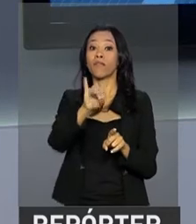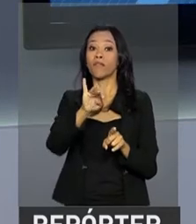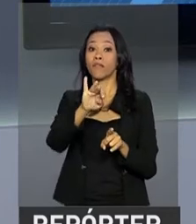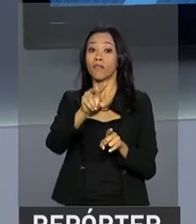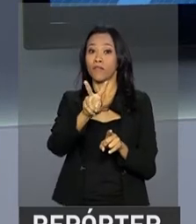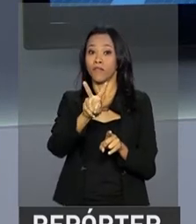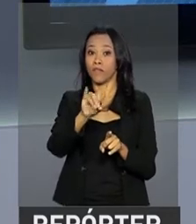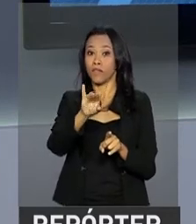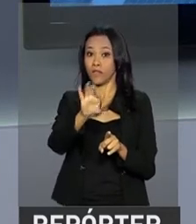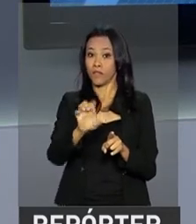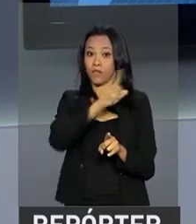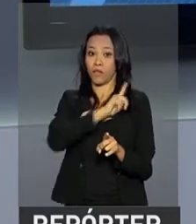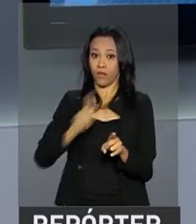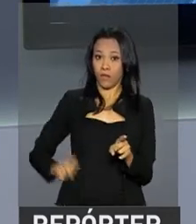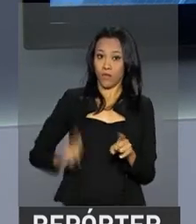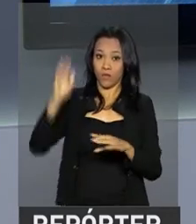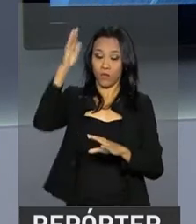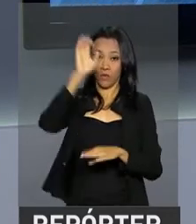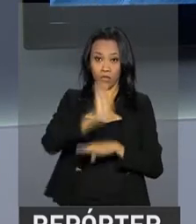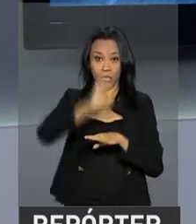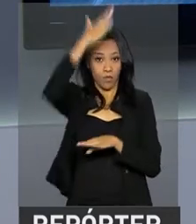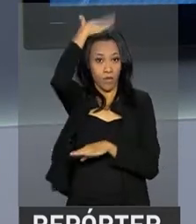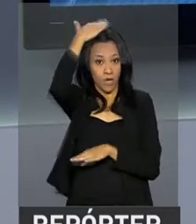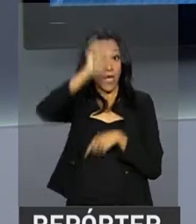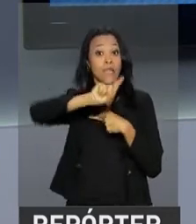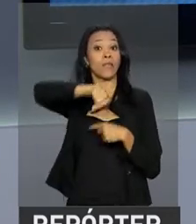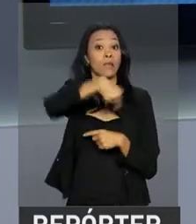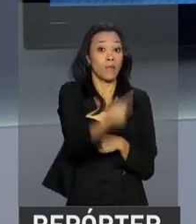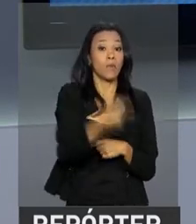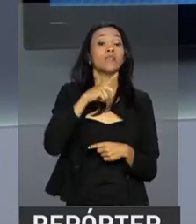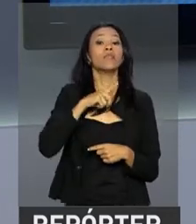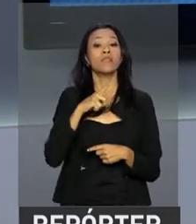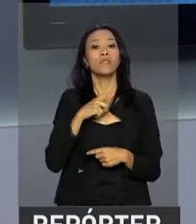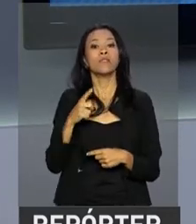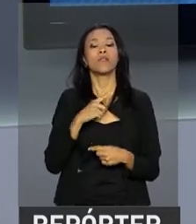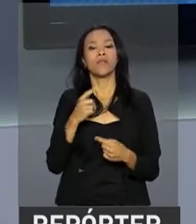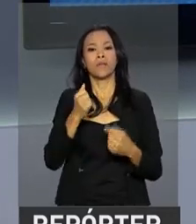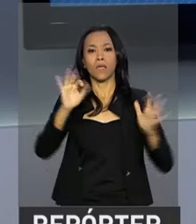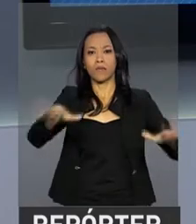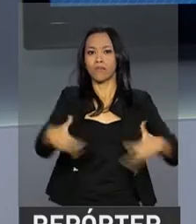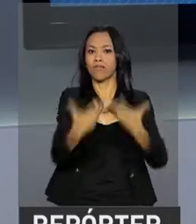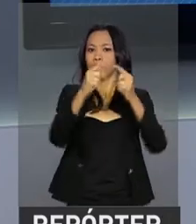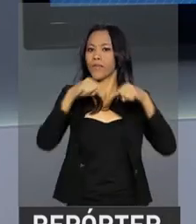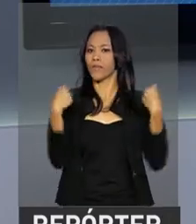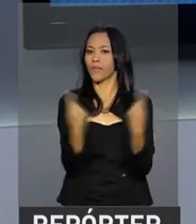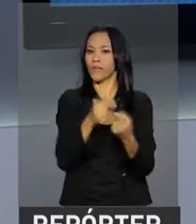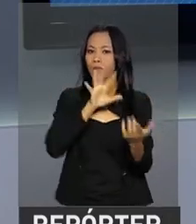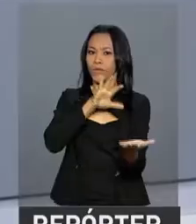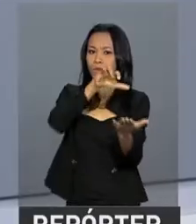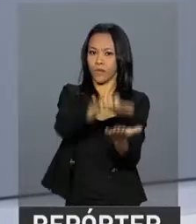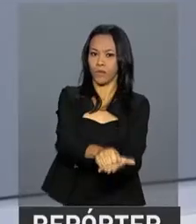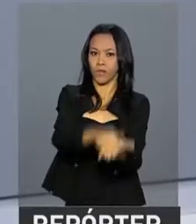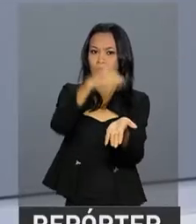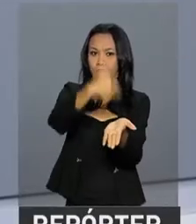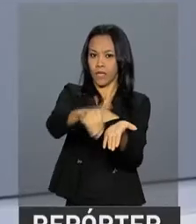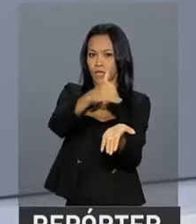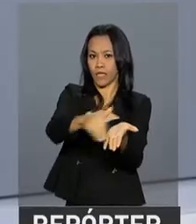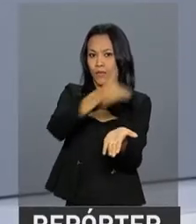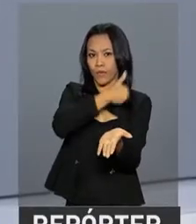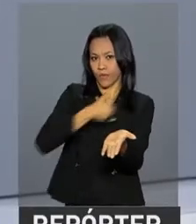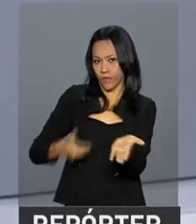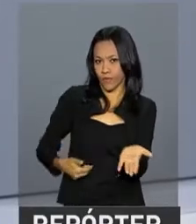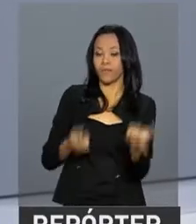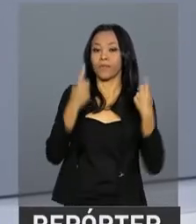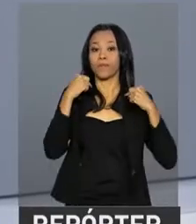paraná em seguida o presidente participa da cerimônia de posse do ministro da secretaria de governo carlos marão o presidente michel temer